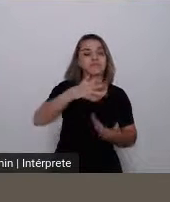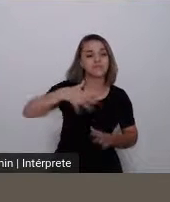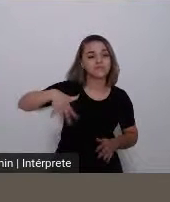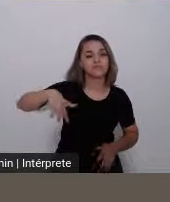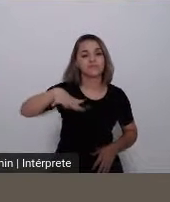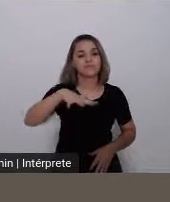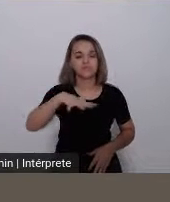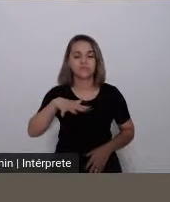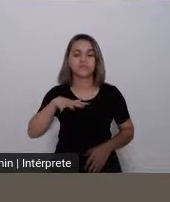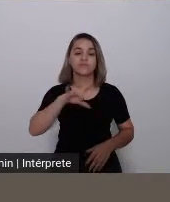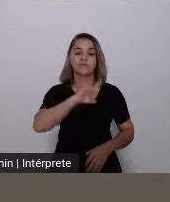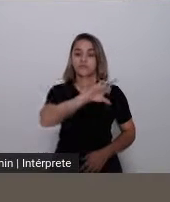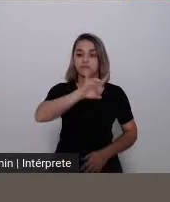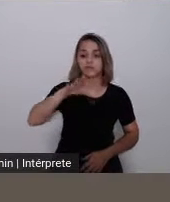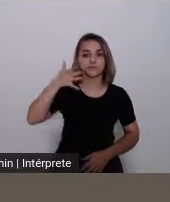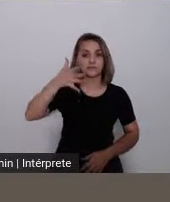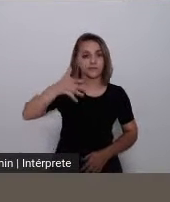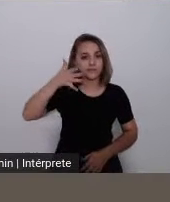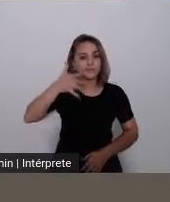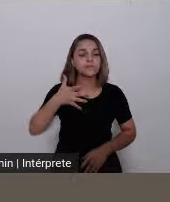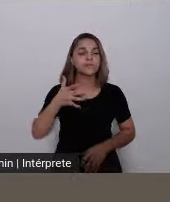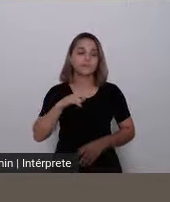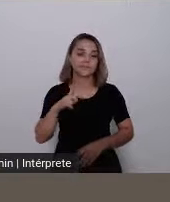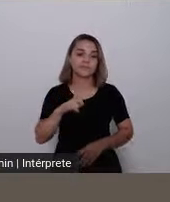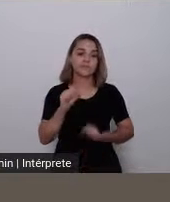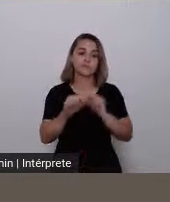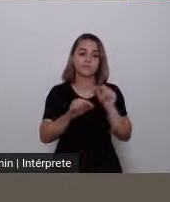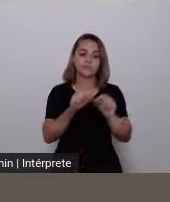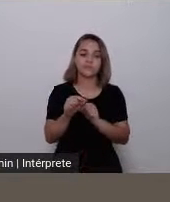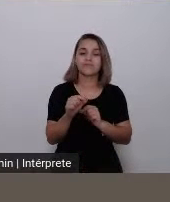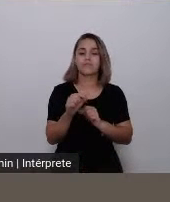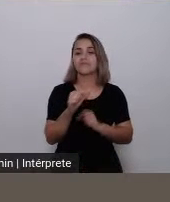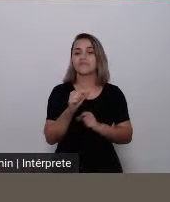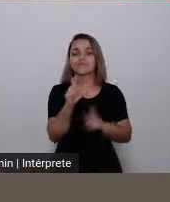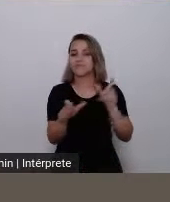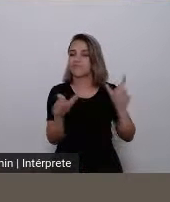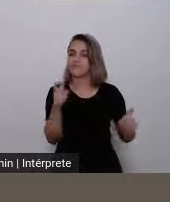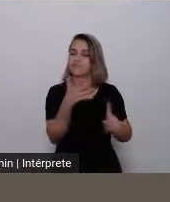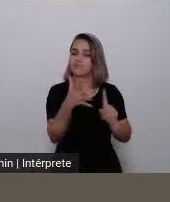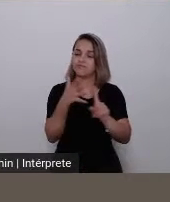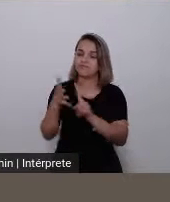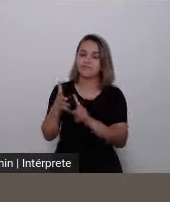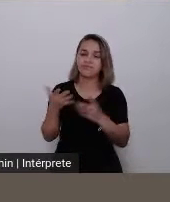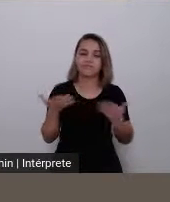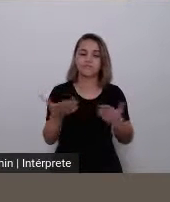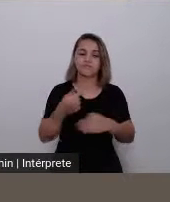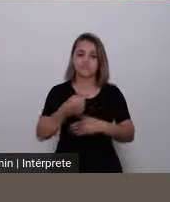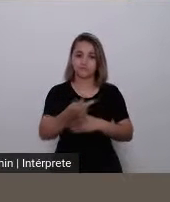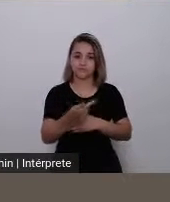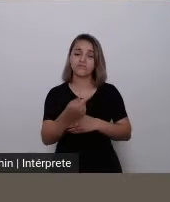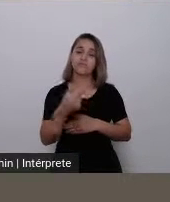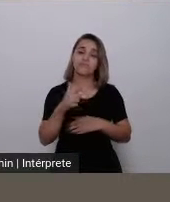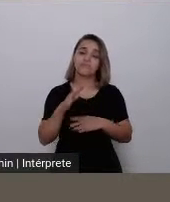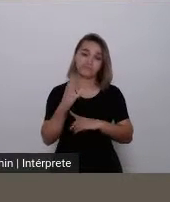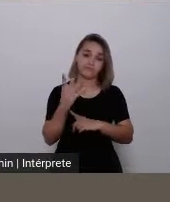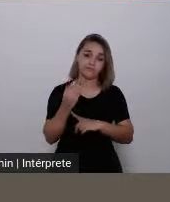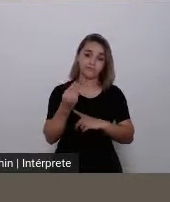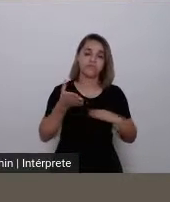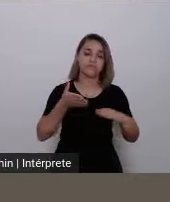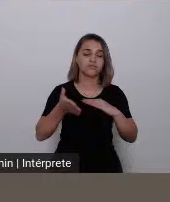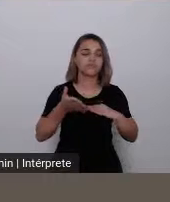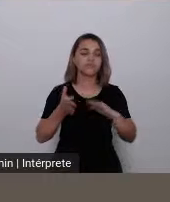de cada palestrante. Quase certo, mais uma vez, nenhuma dessas falas toma a Semana de Arte Moderna como marca em conteste. Nem